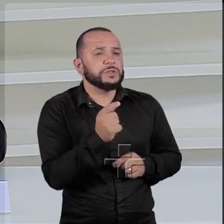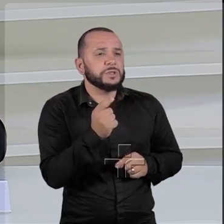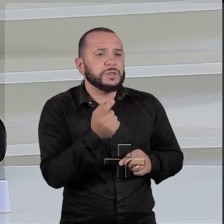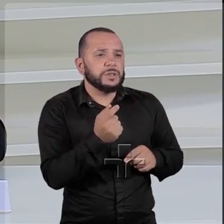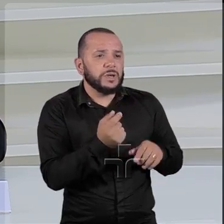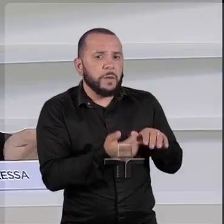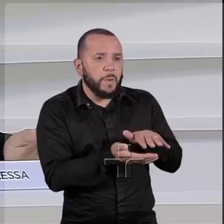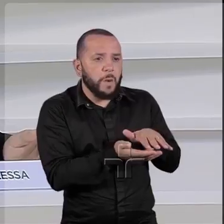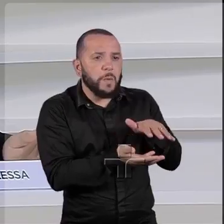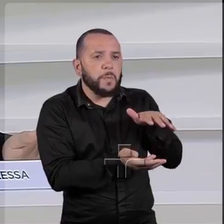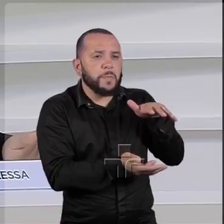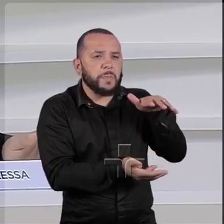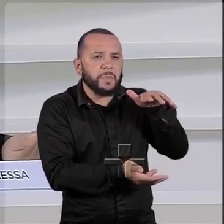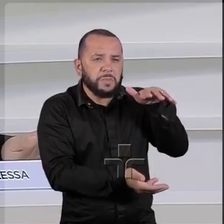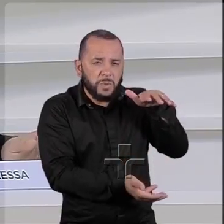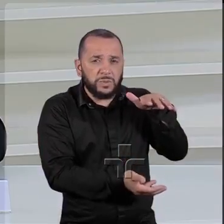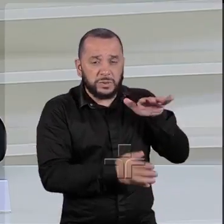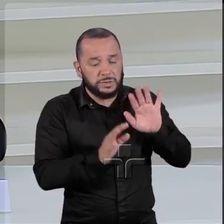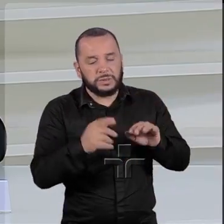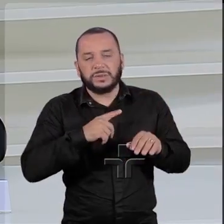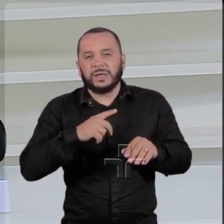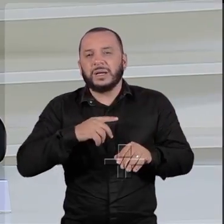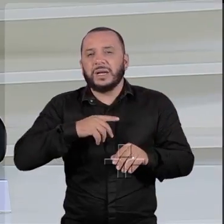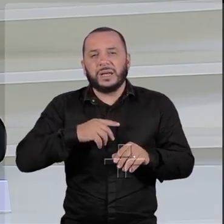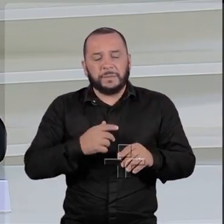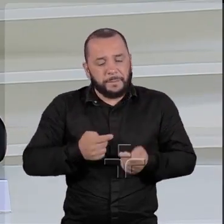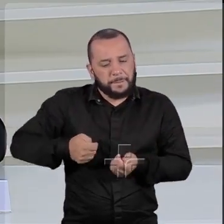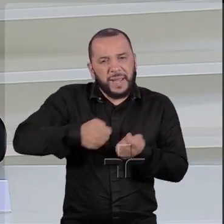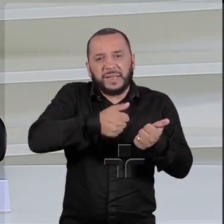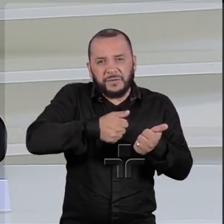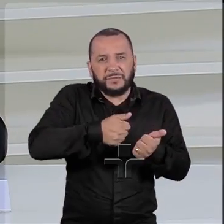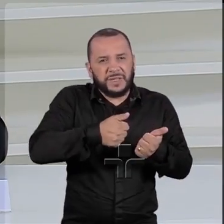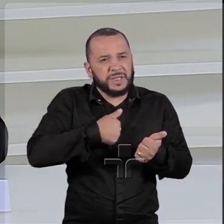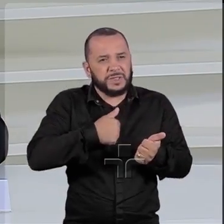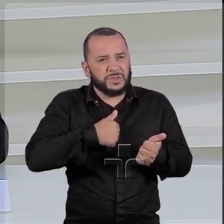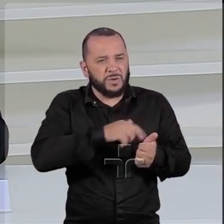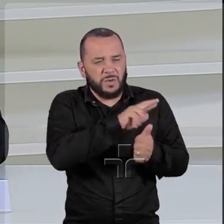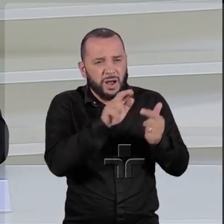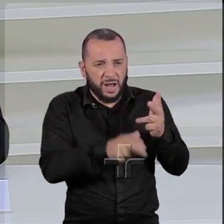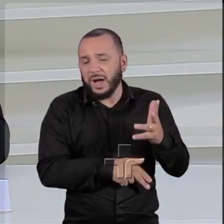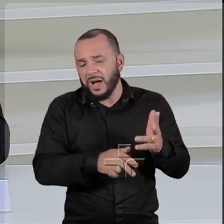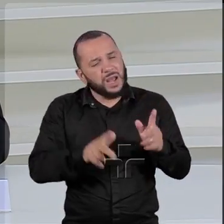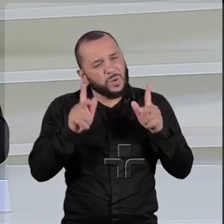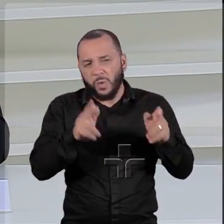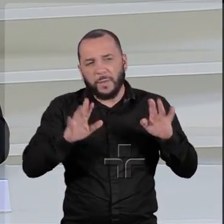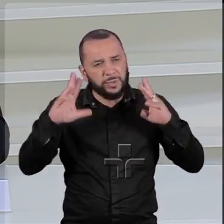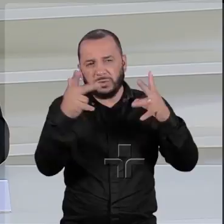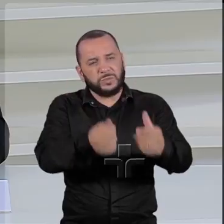que está aqui também, não é? Não, a acumulação de benefícios vale para todo mundo. Vale para todo mundo, né?